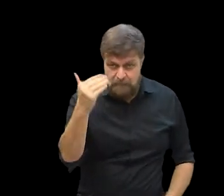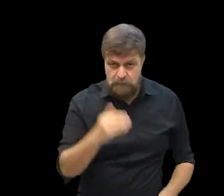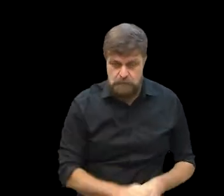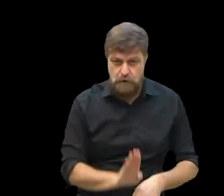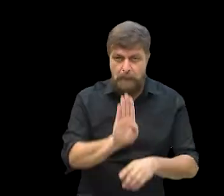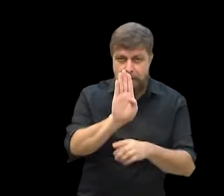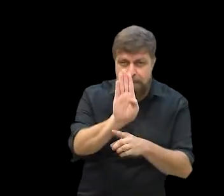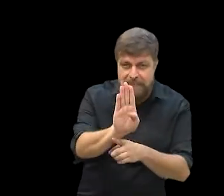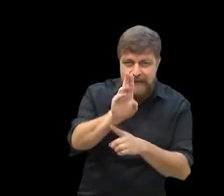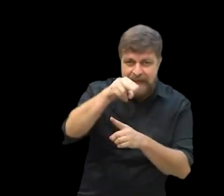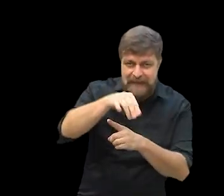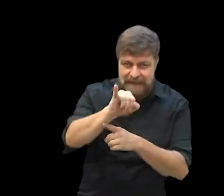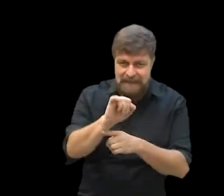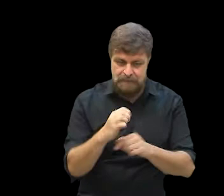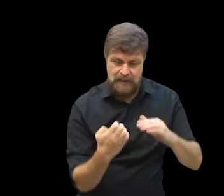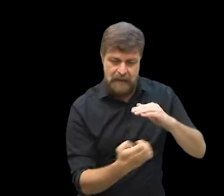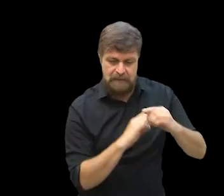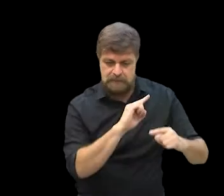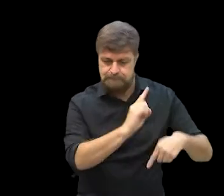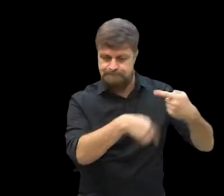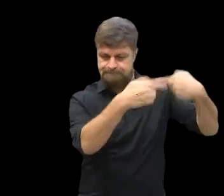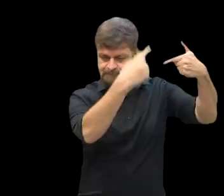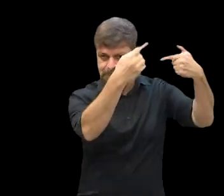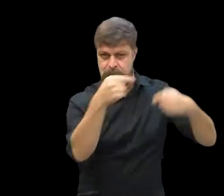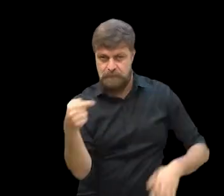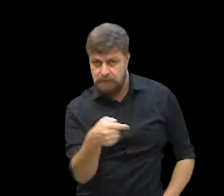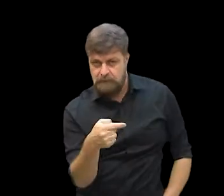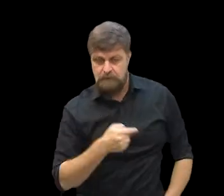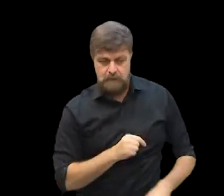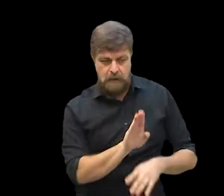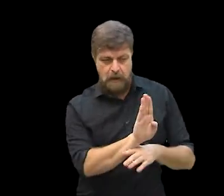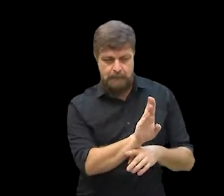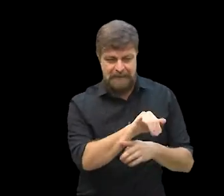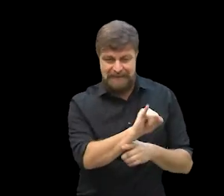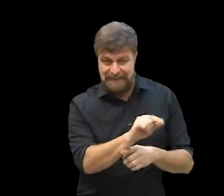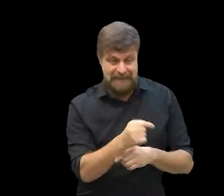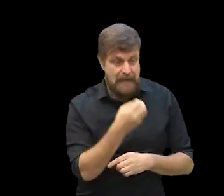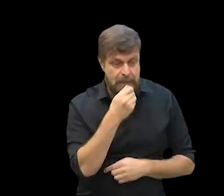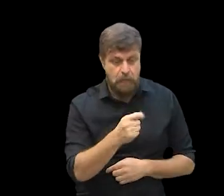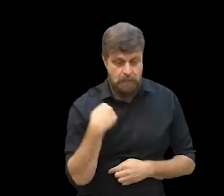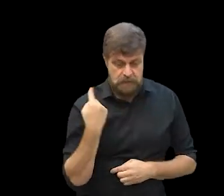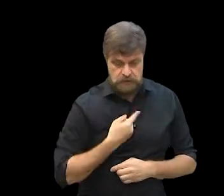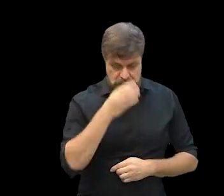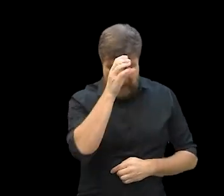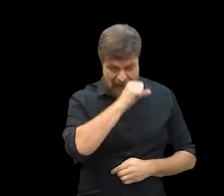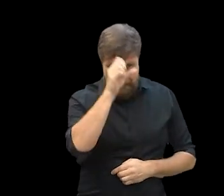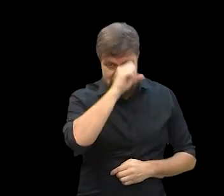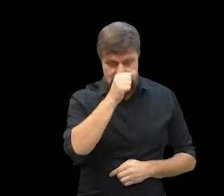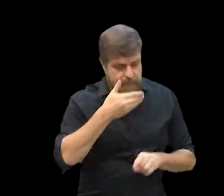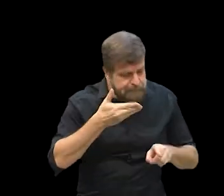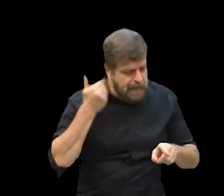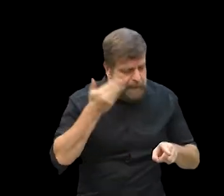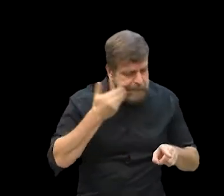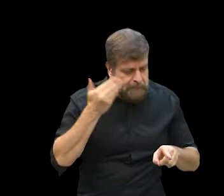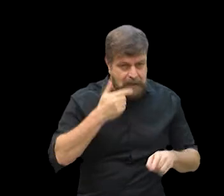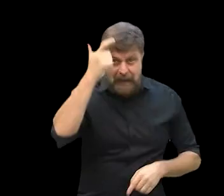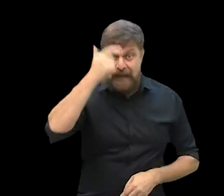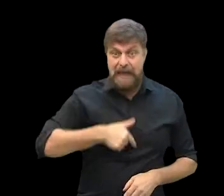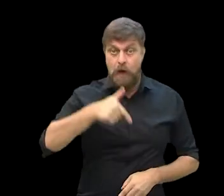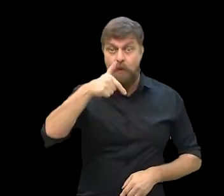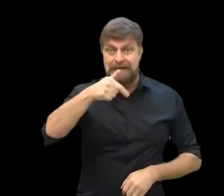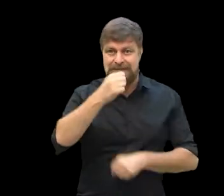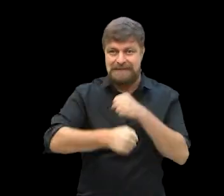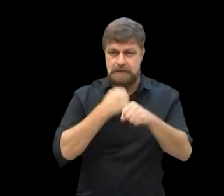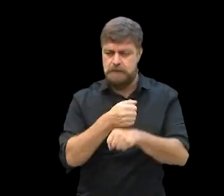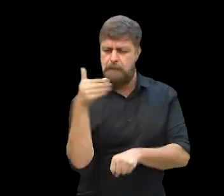por ajudar você a alavancar seu negócio, mas eu sempre falo que o BNI é muito bom para aprendizagem, né? Então, eu estou lá há